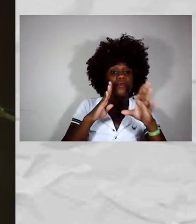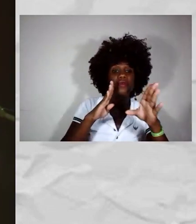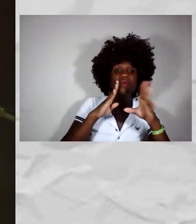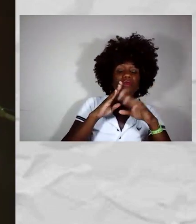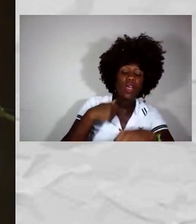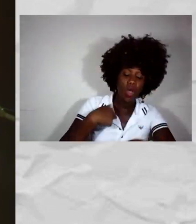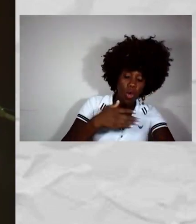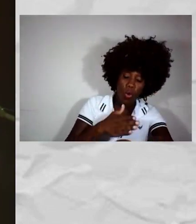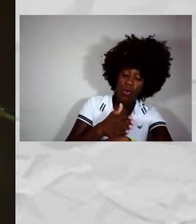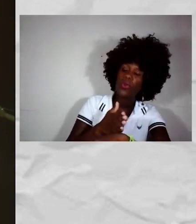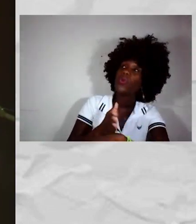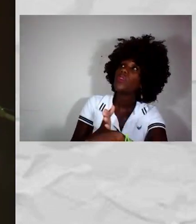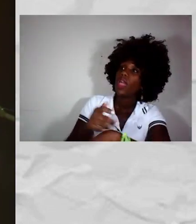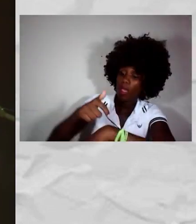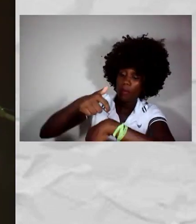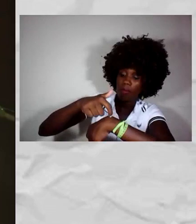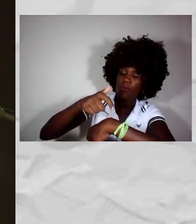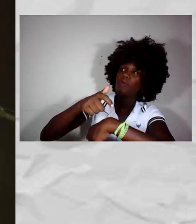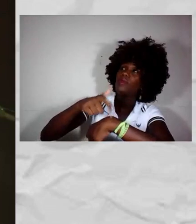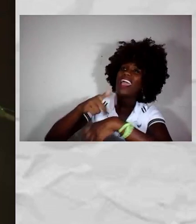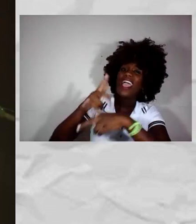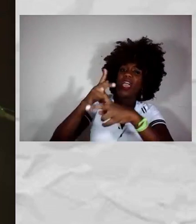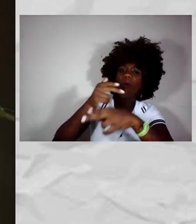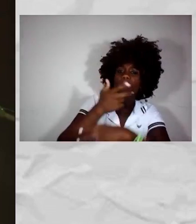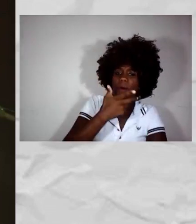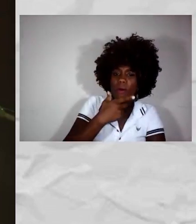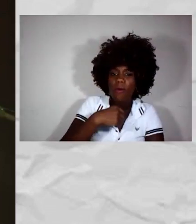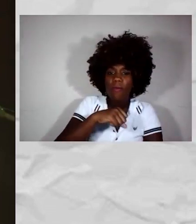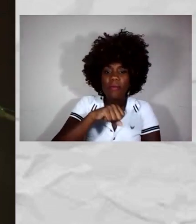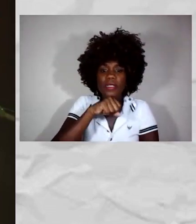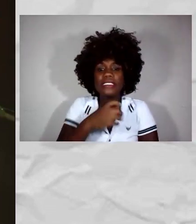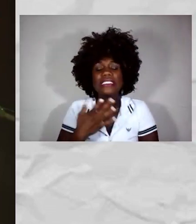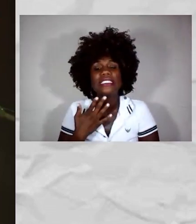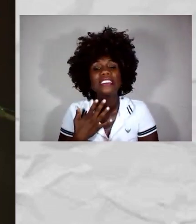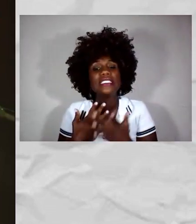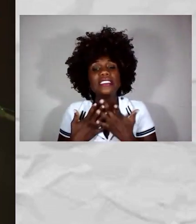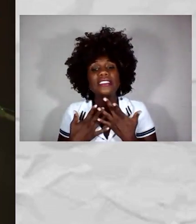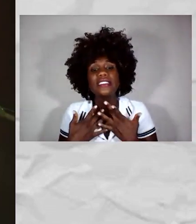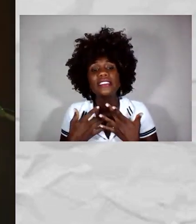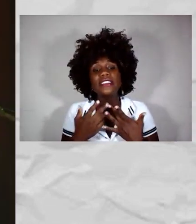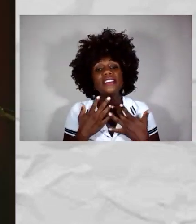do desejo, os gracejos não sobram nem pra contar.